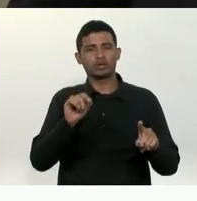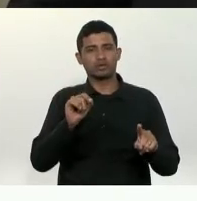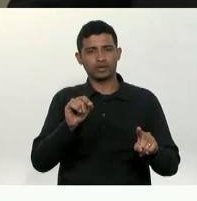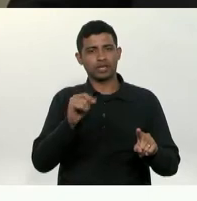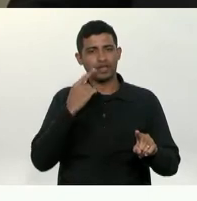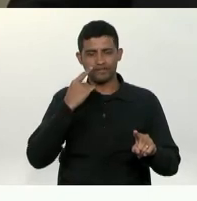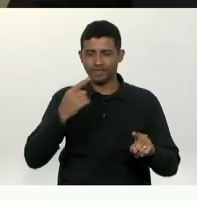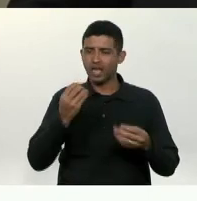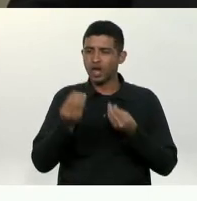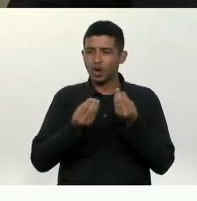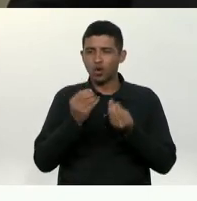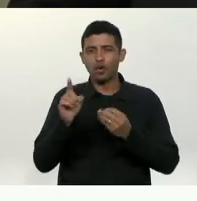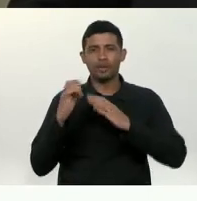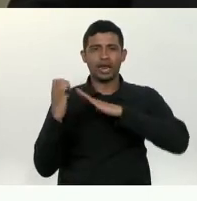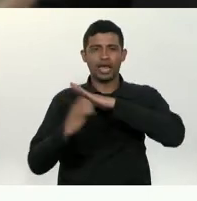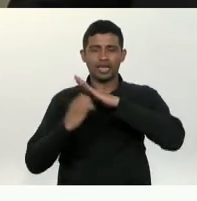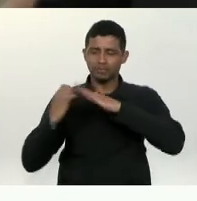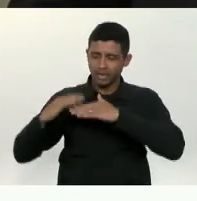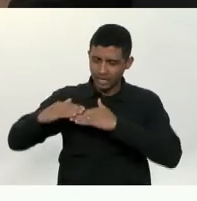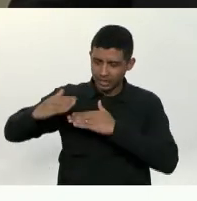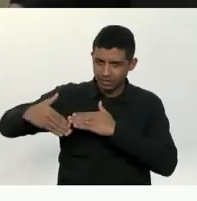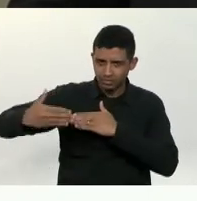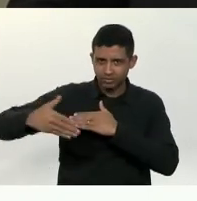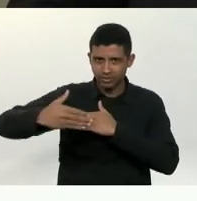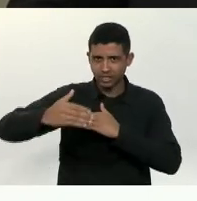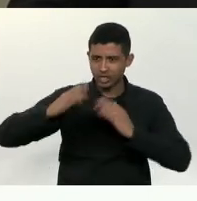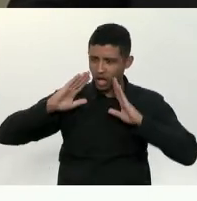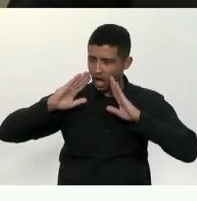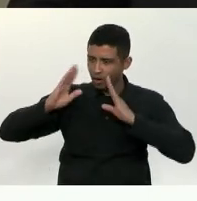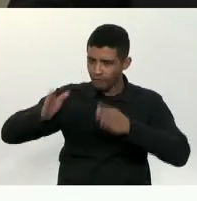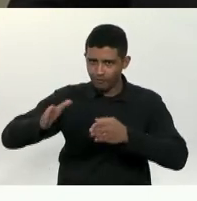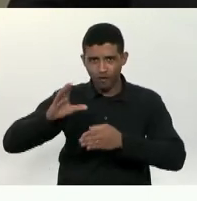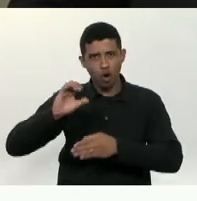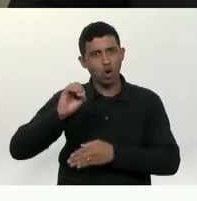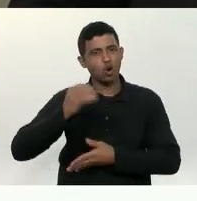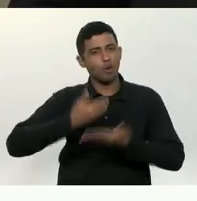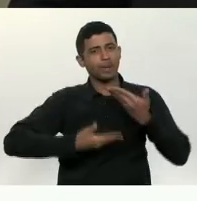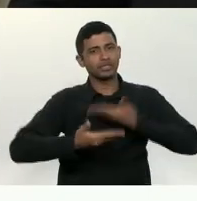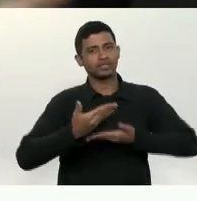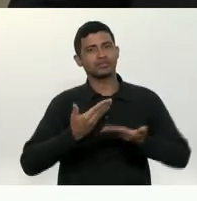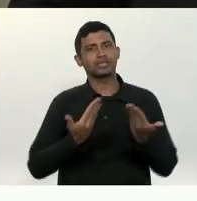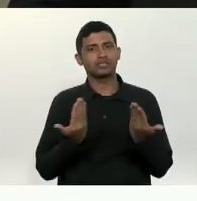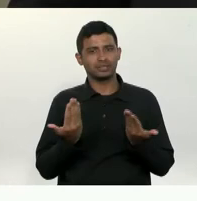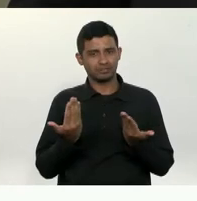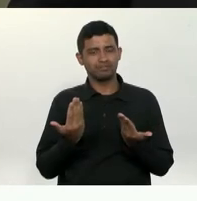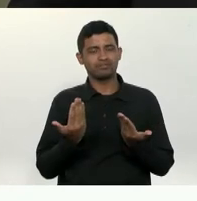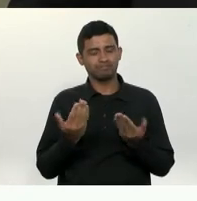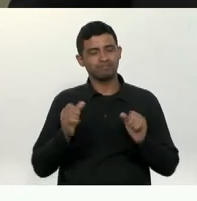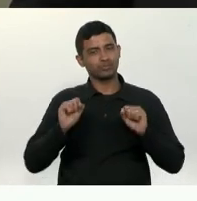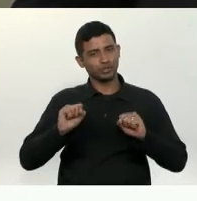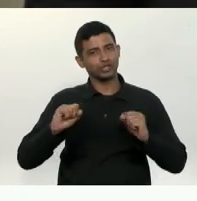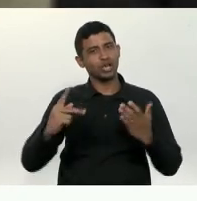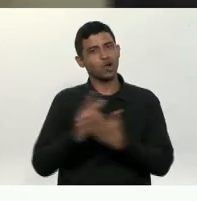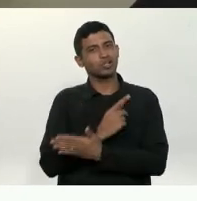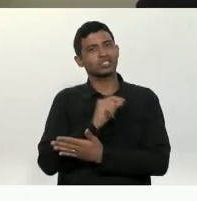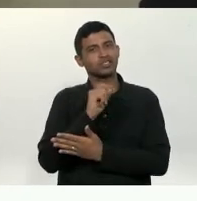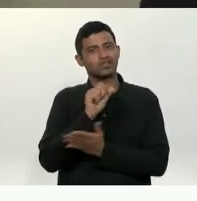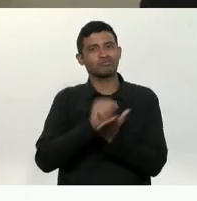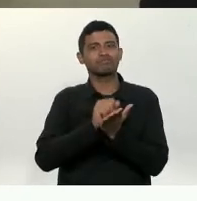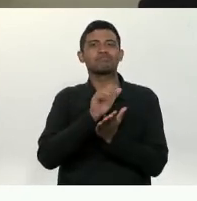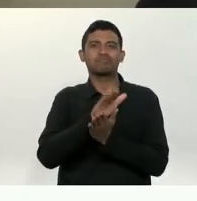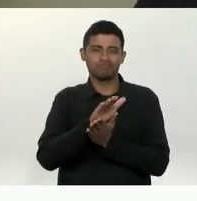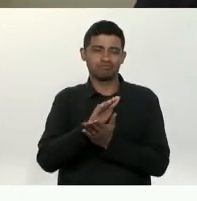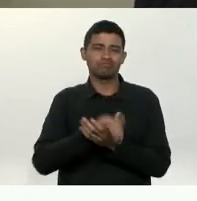sendo conduzida pela empresa de exclusivamente coparticipação, que sem dúvida nenhuma levaria sim a uma cartelização